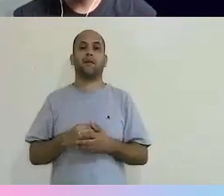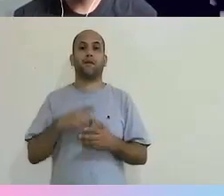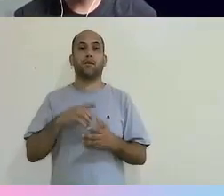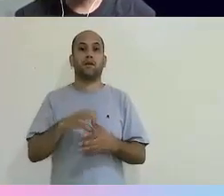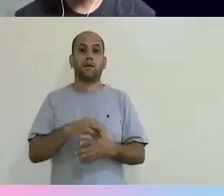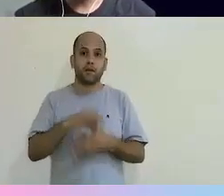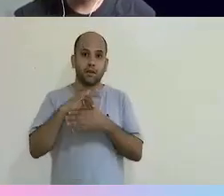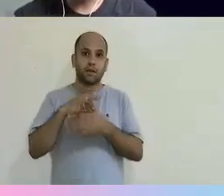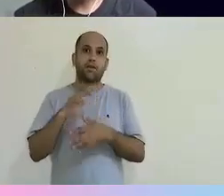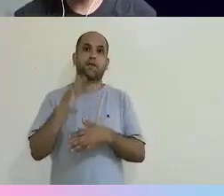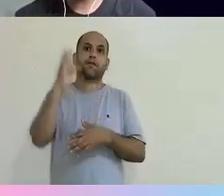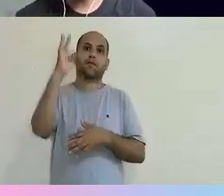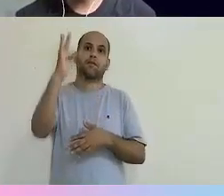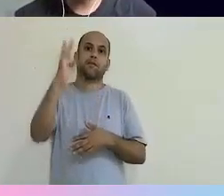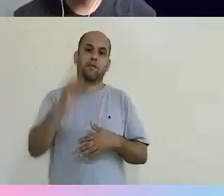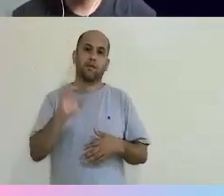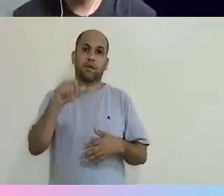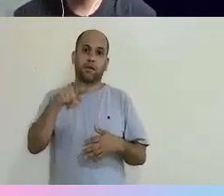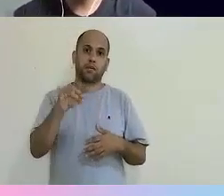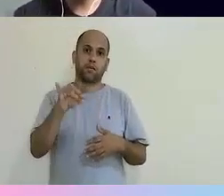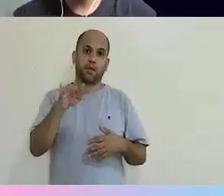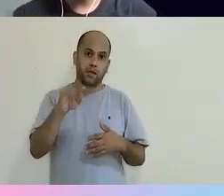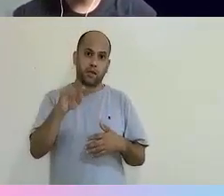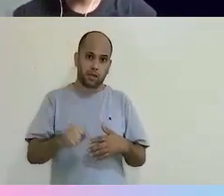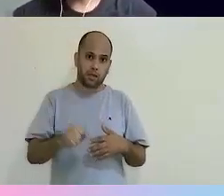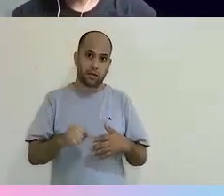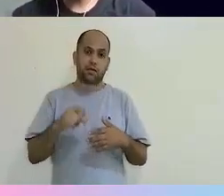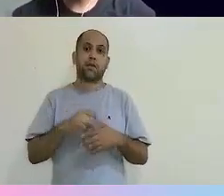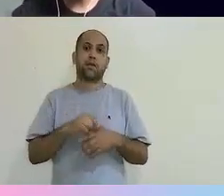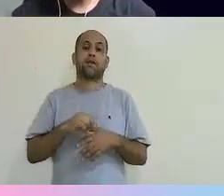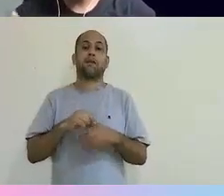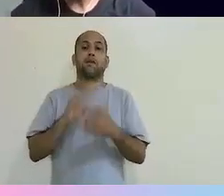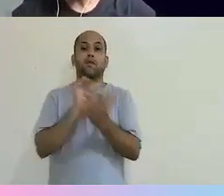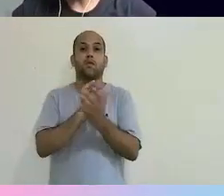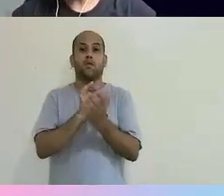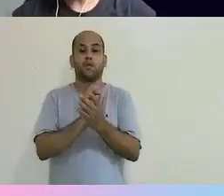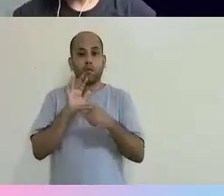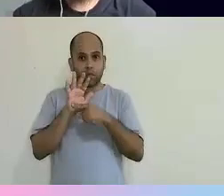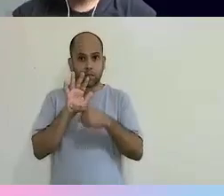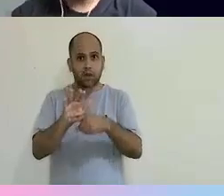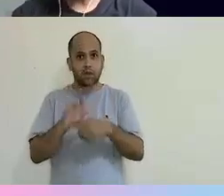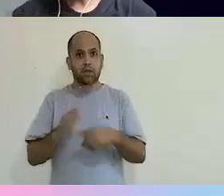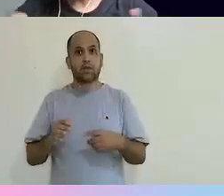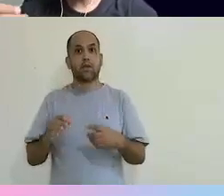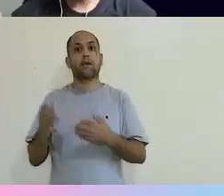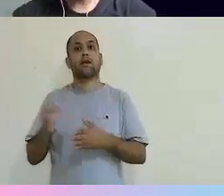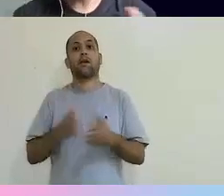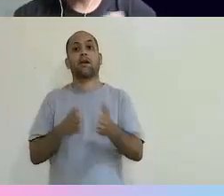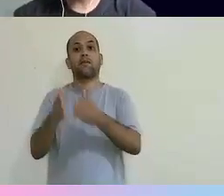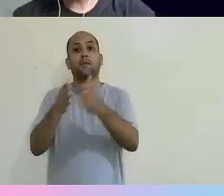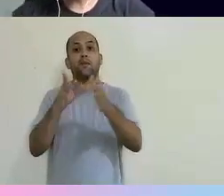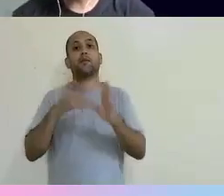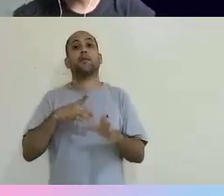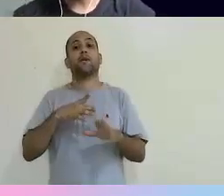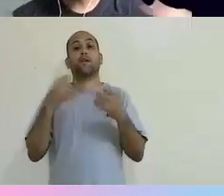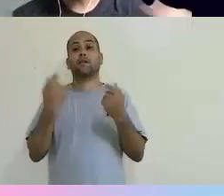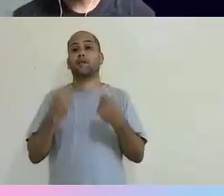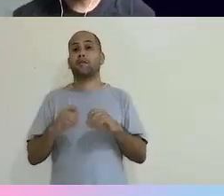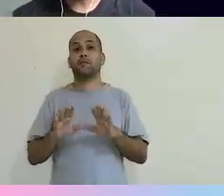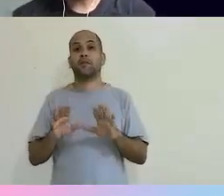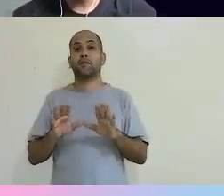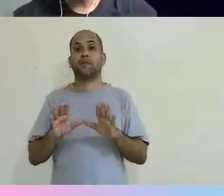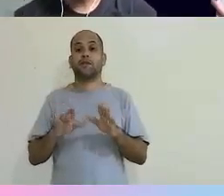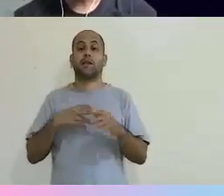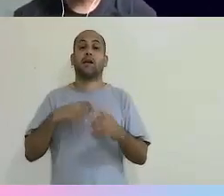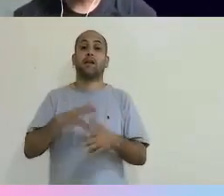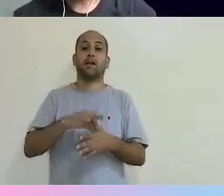líder empático, é o líder que leva toda a equipe junto com ele, mostra o caminho, guia, mas que não necessariamente ele está liderando em todo o tempo, mas é